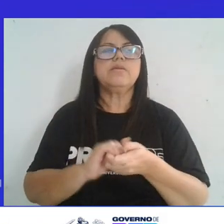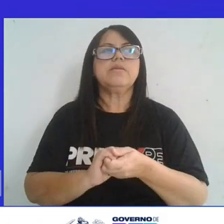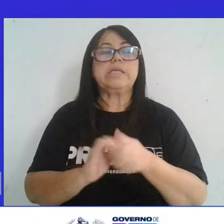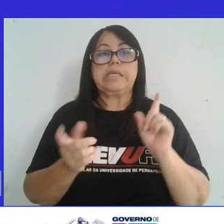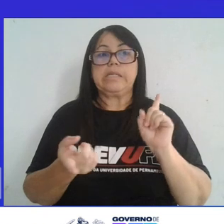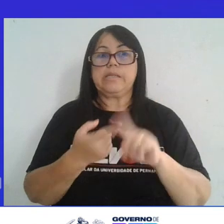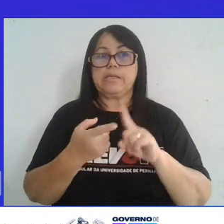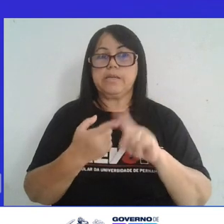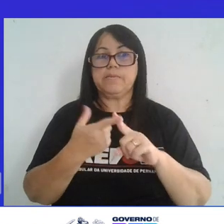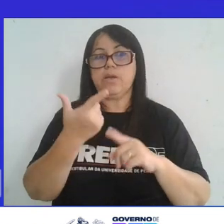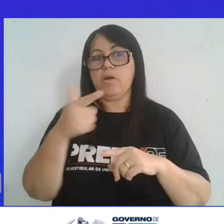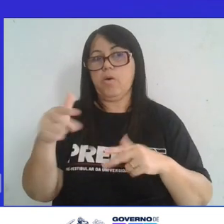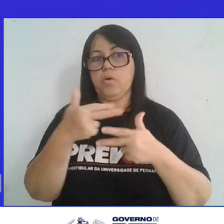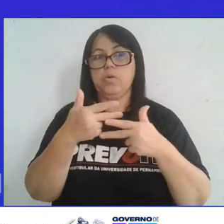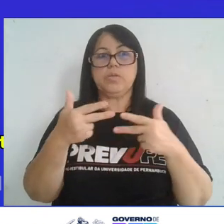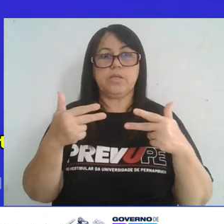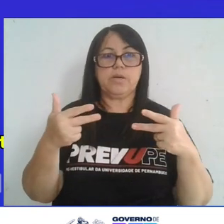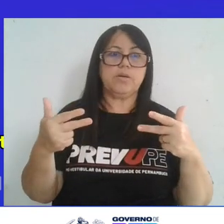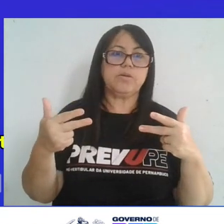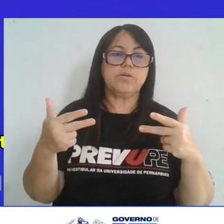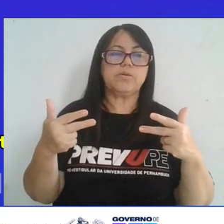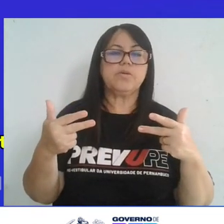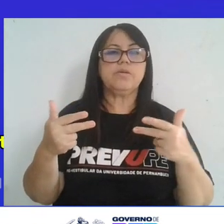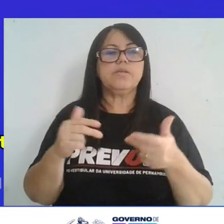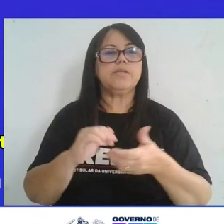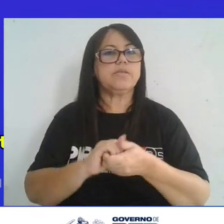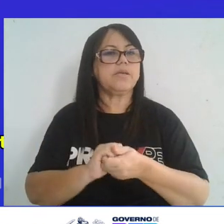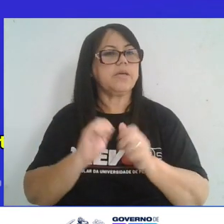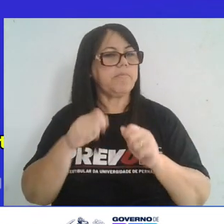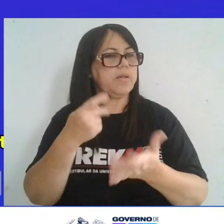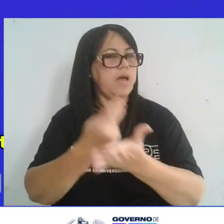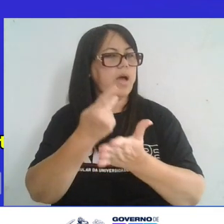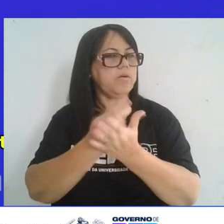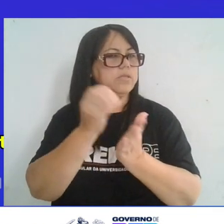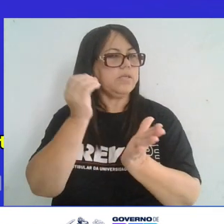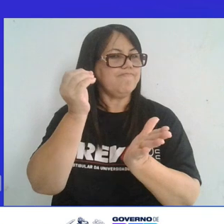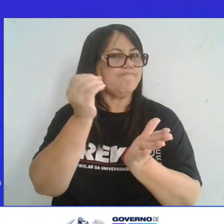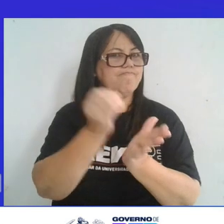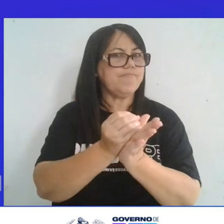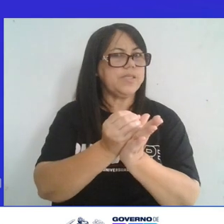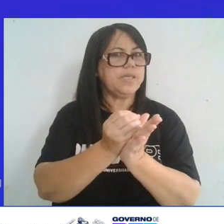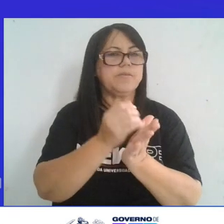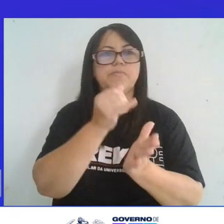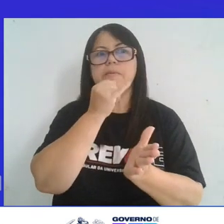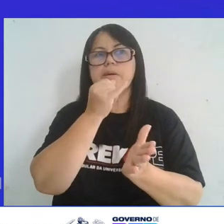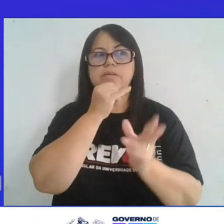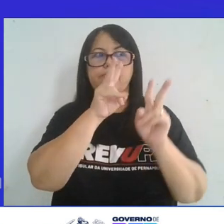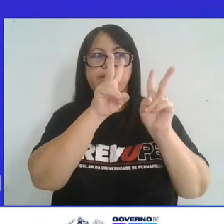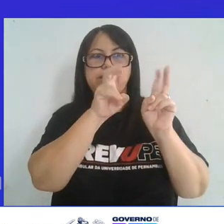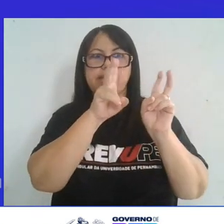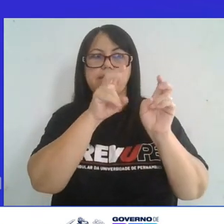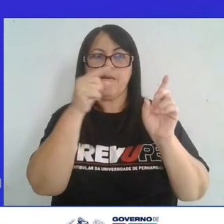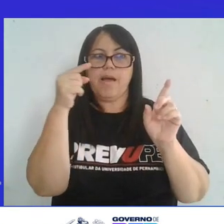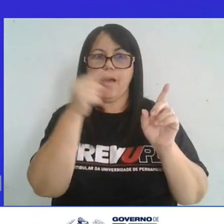Um outro elemento que também leva a sua, né, uma situação que leva a nota zero, também é fuga ao tema, né? Então, se você